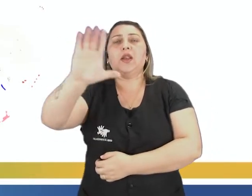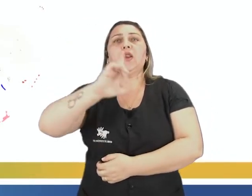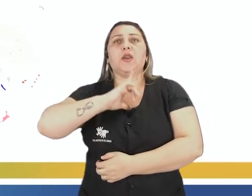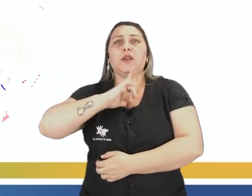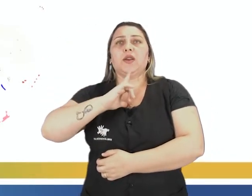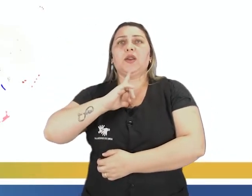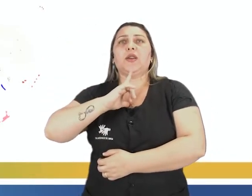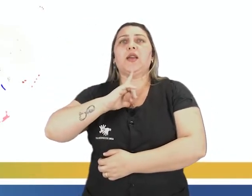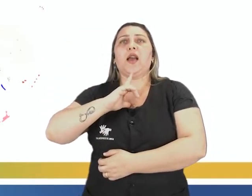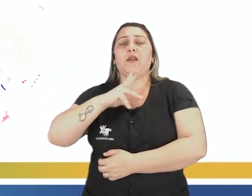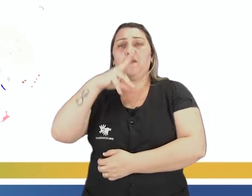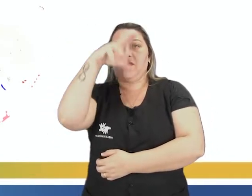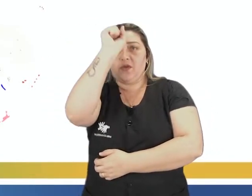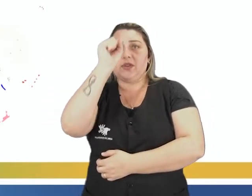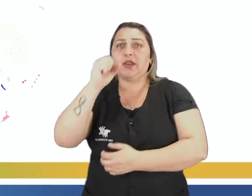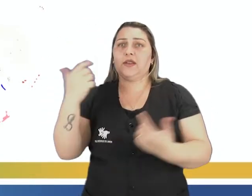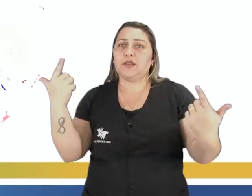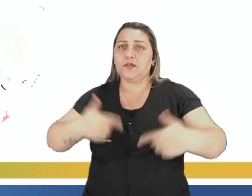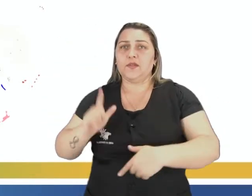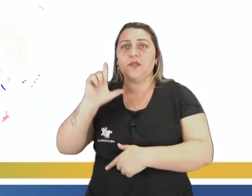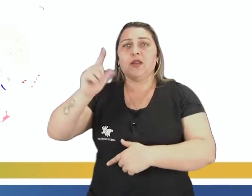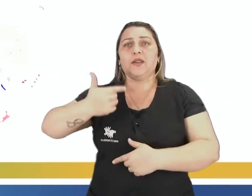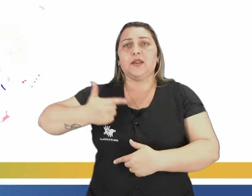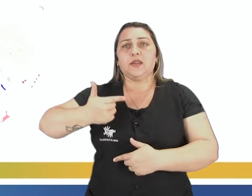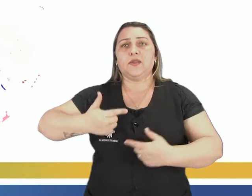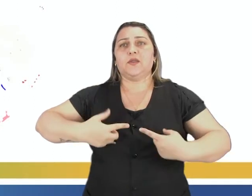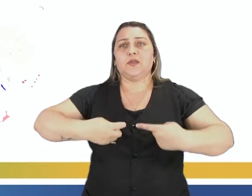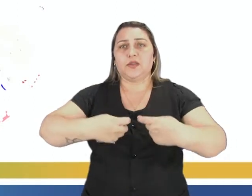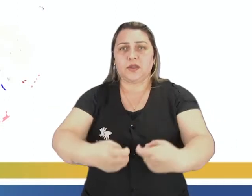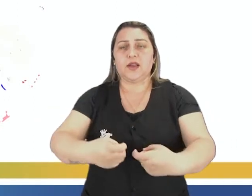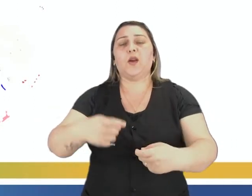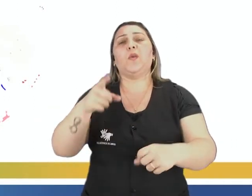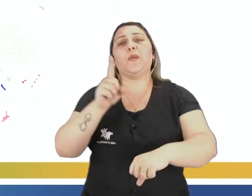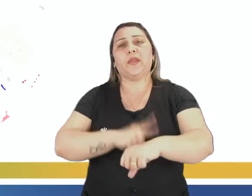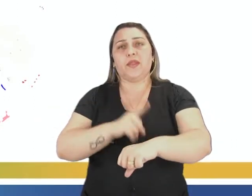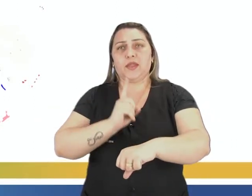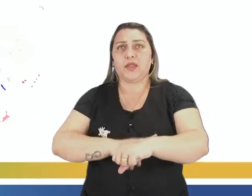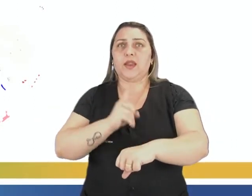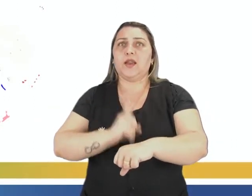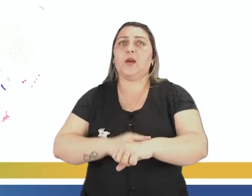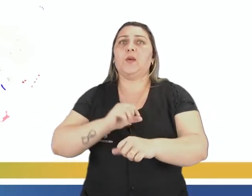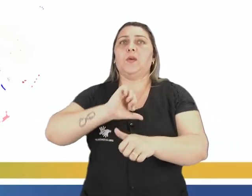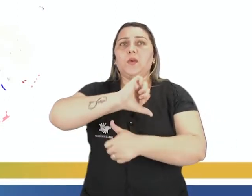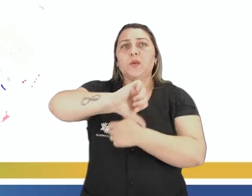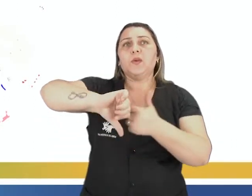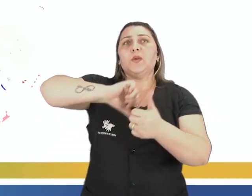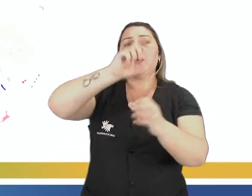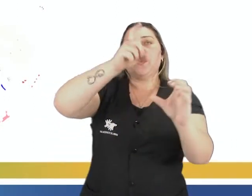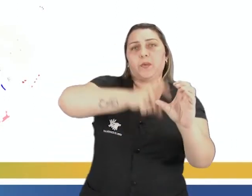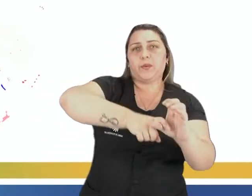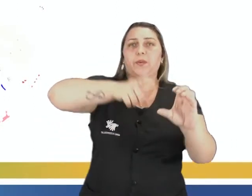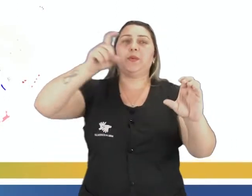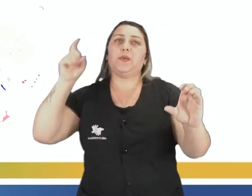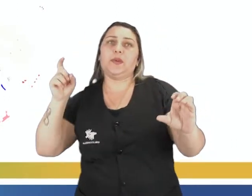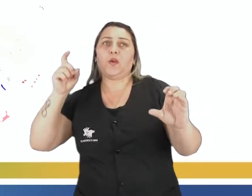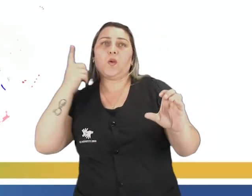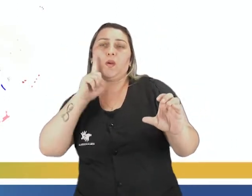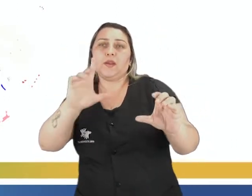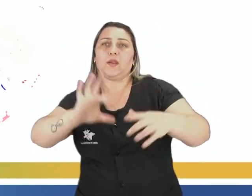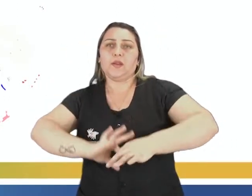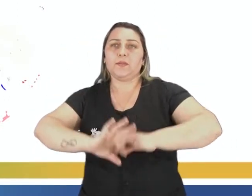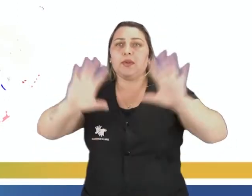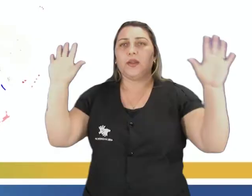sob o domínio das potências vencedoras da Segunda Guerra e com o tempo começaram a passar pelo processo de descolonização, alcançando